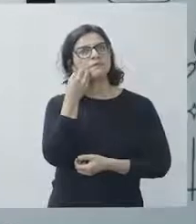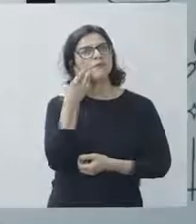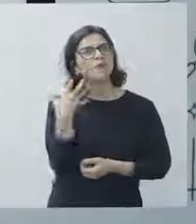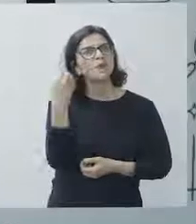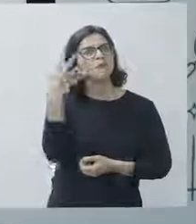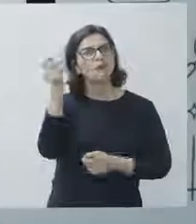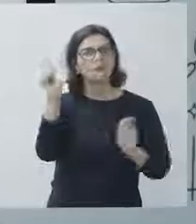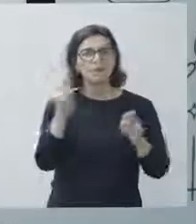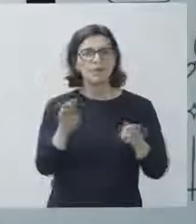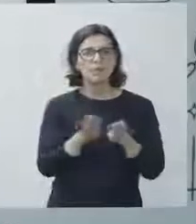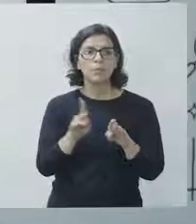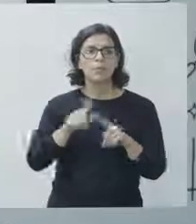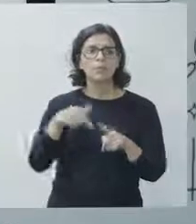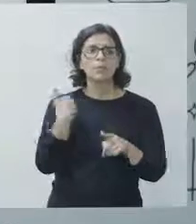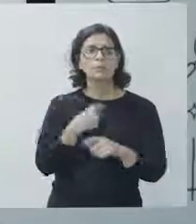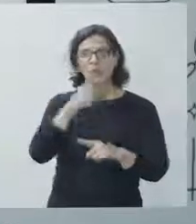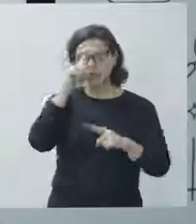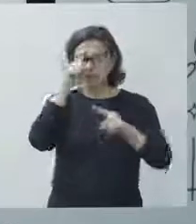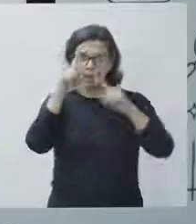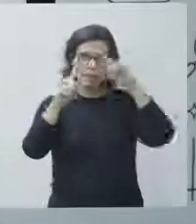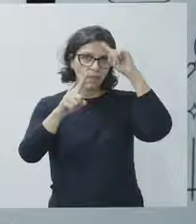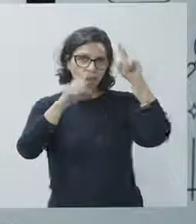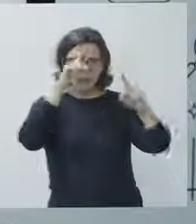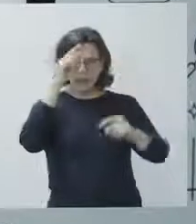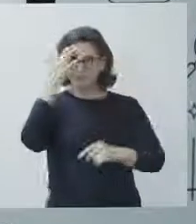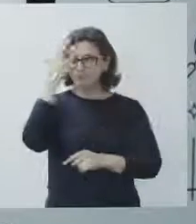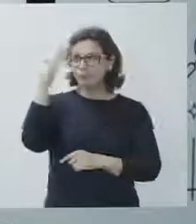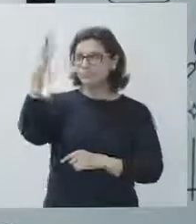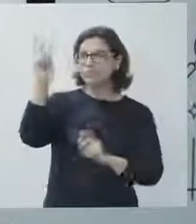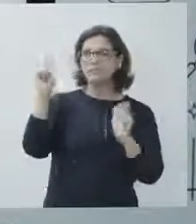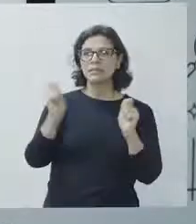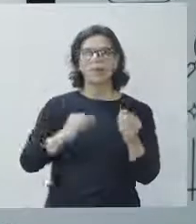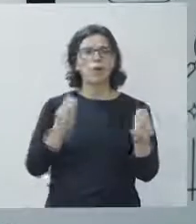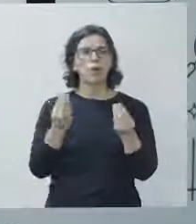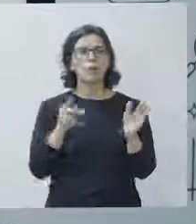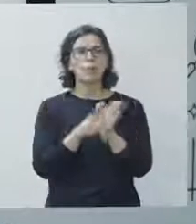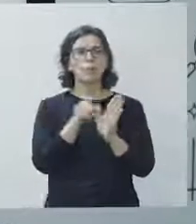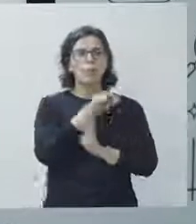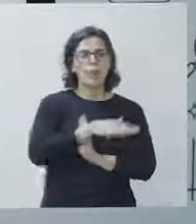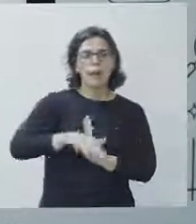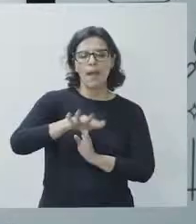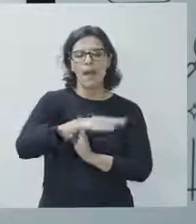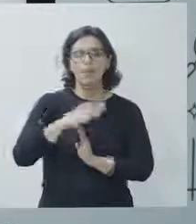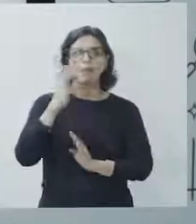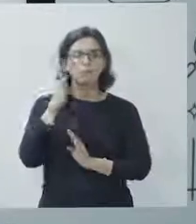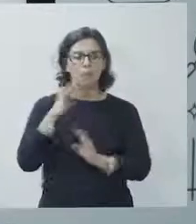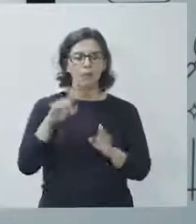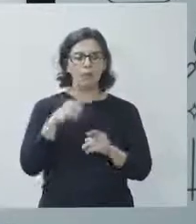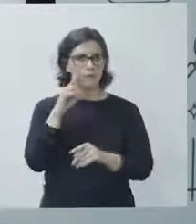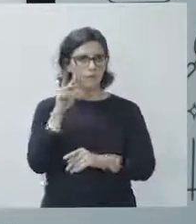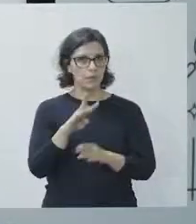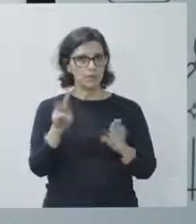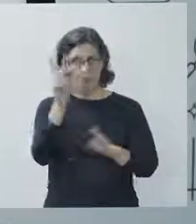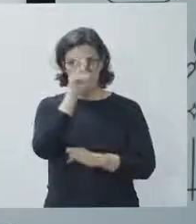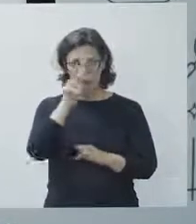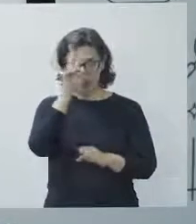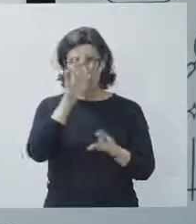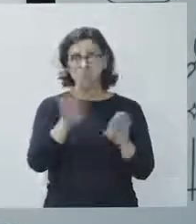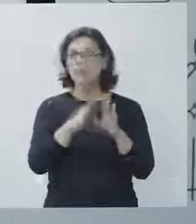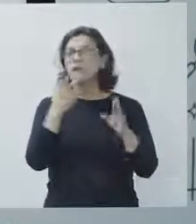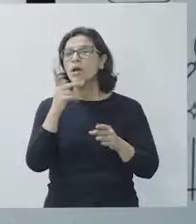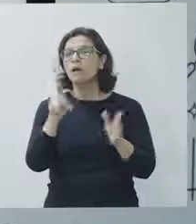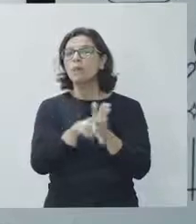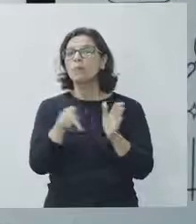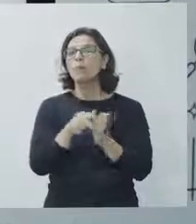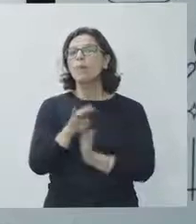viajar ainda mais, porque a gente tem que criar em nossa mente o que? Esses ambientes. Porque vocês viram que lá na história fala